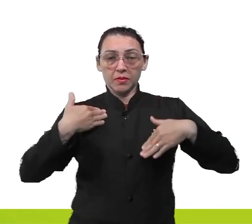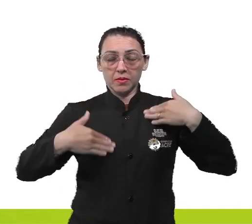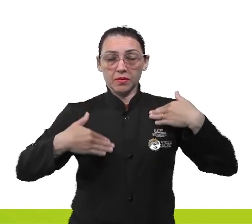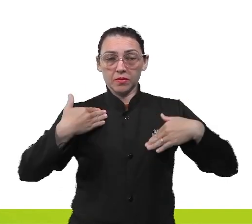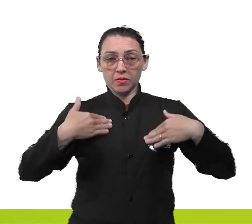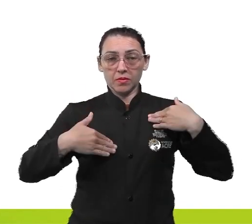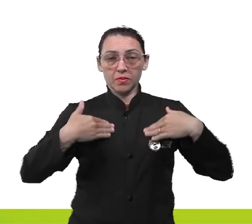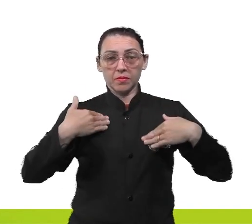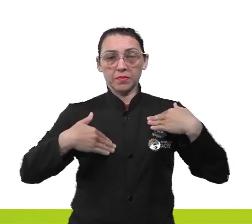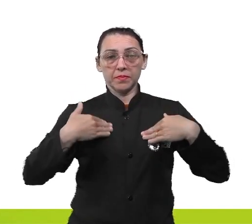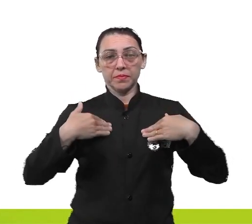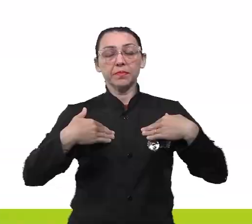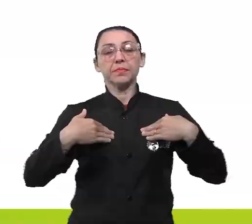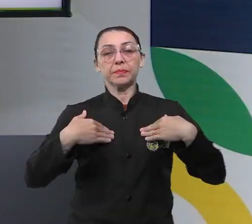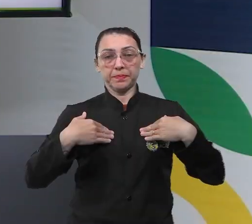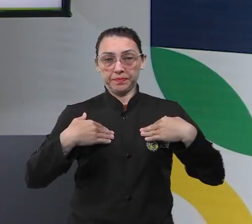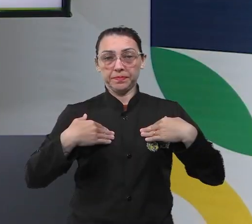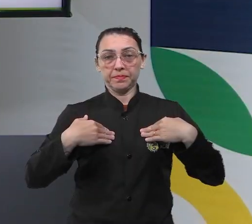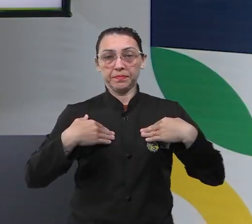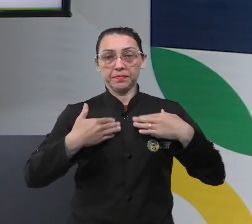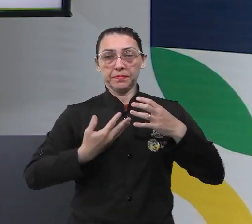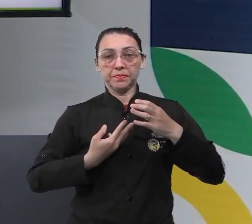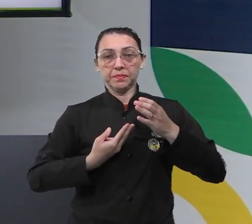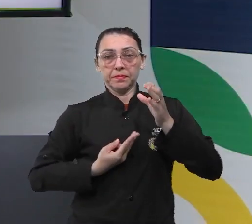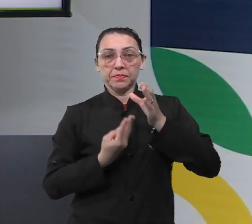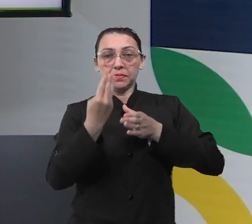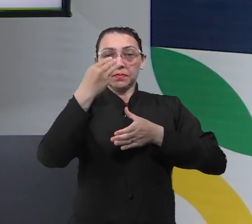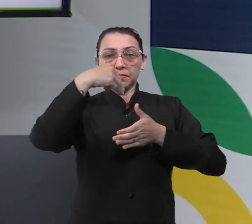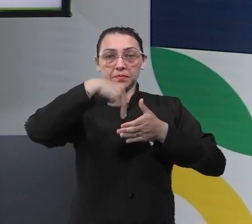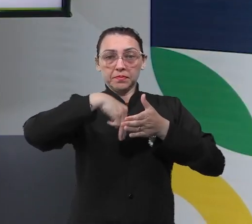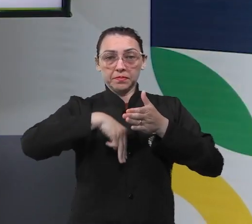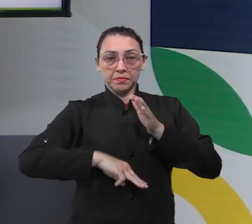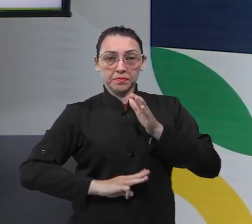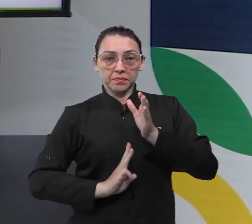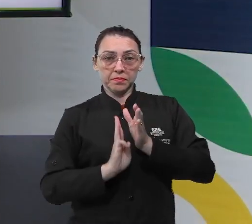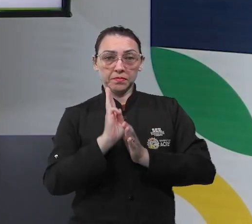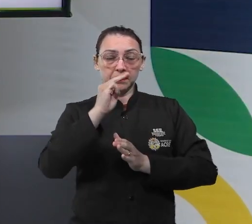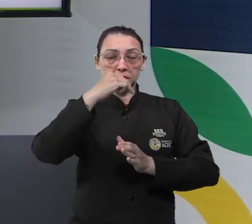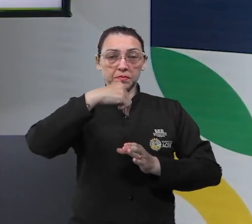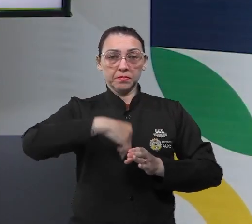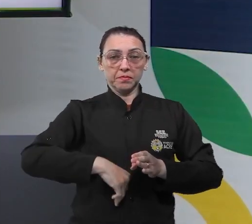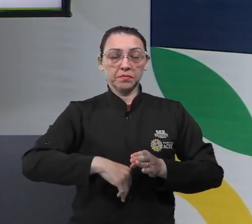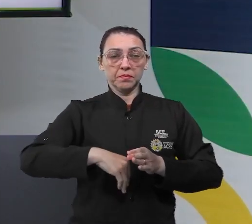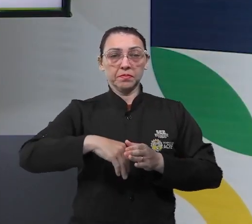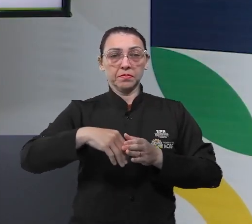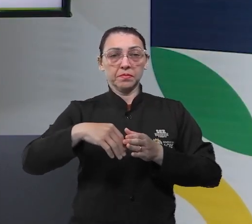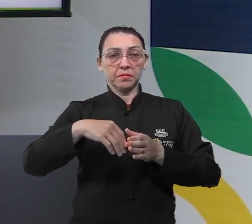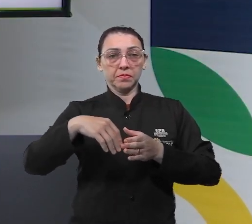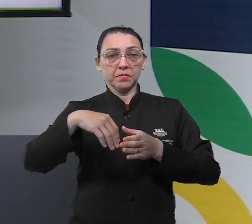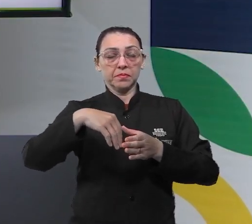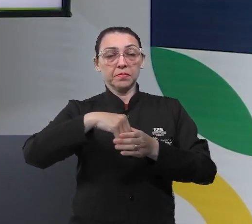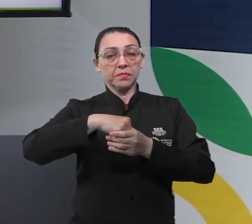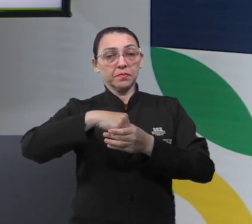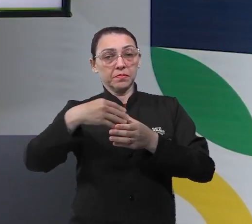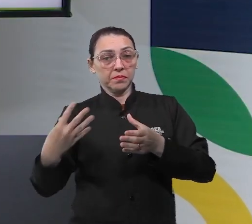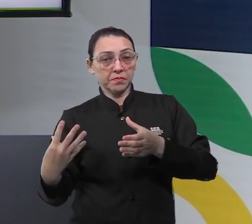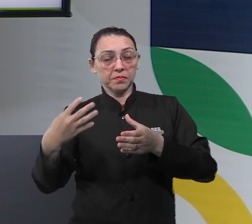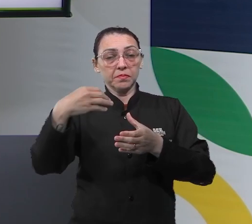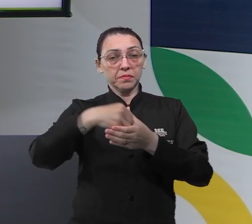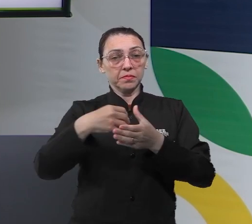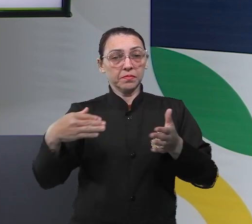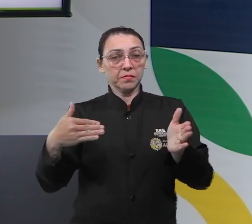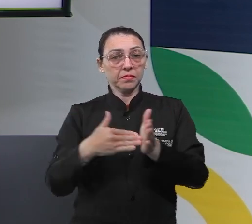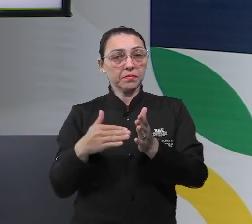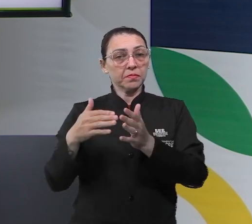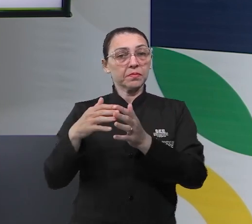corpo. Sim, é ela que manda a mensagem do ambiente exterior, até mesmo interno, até o cérebro.